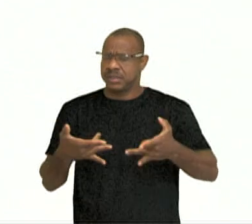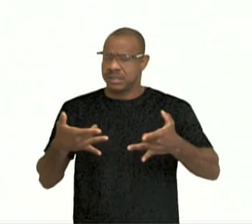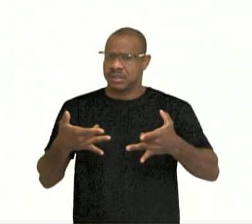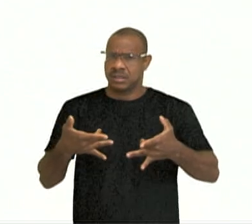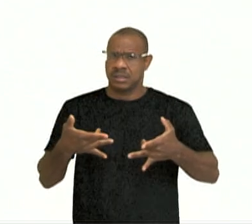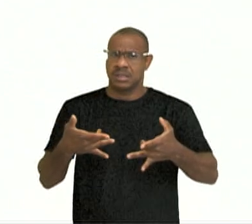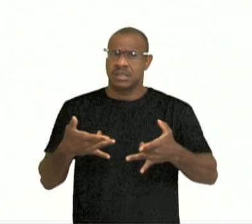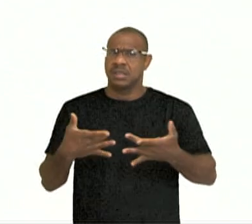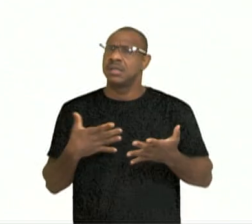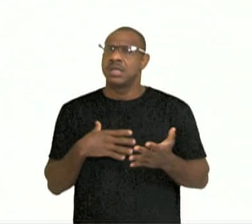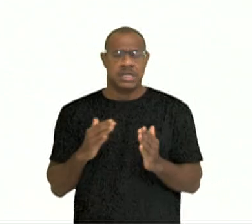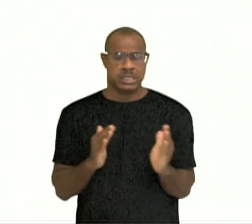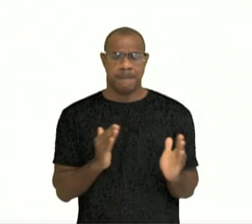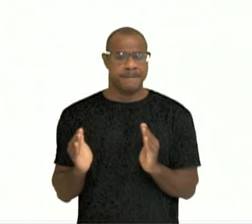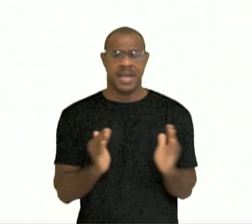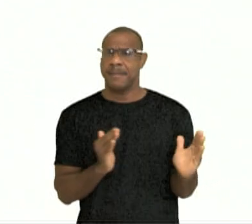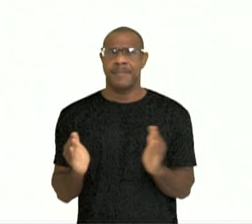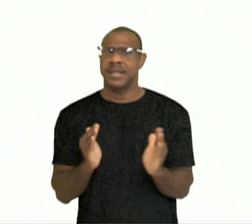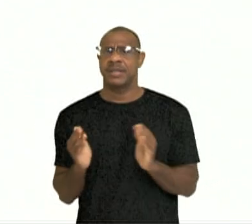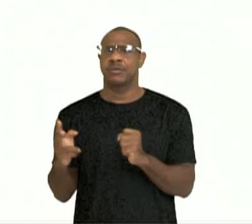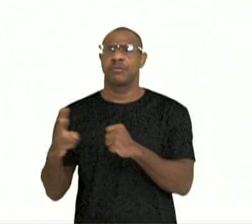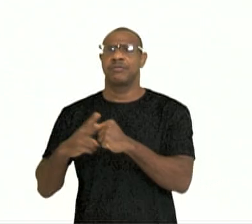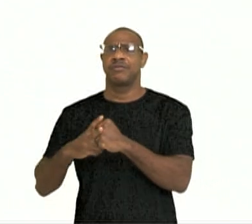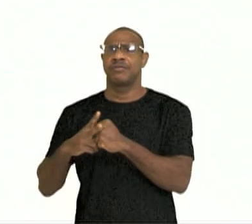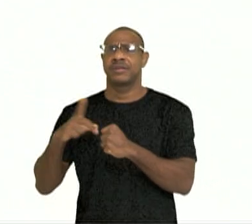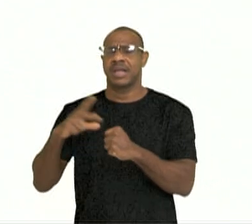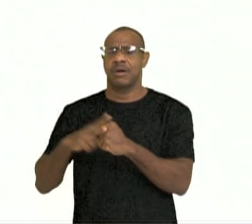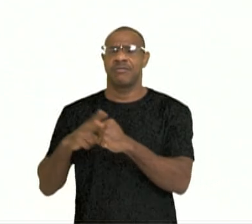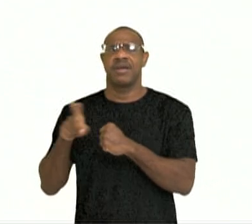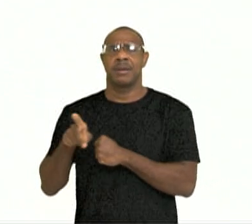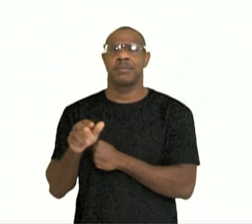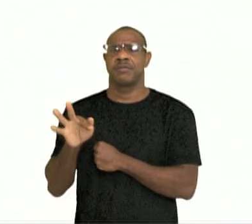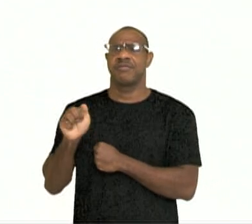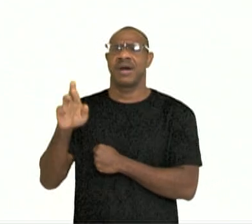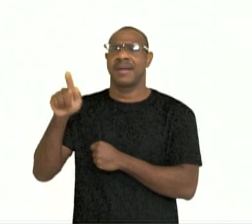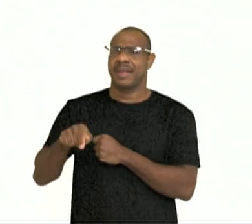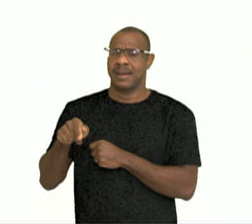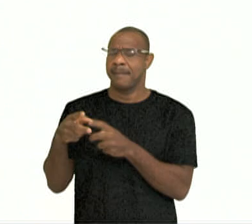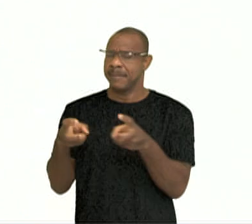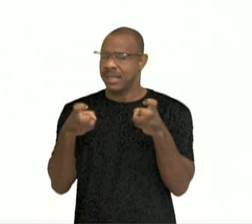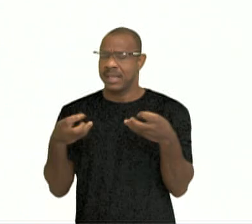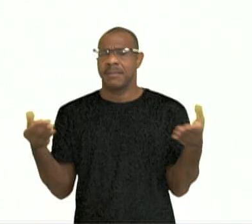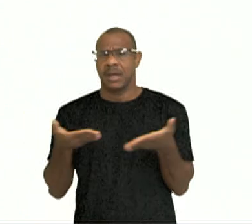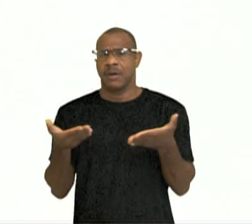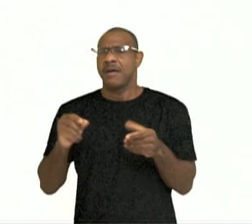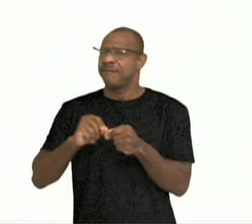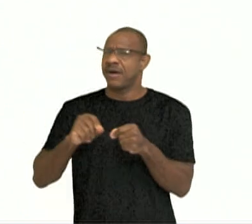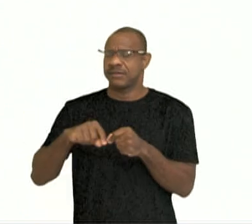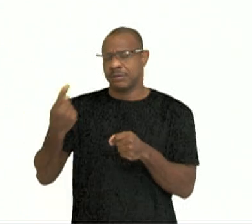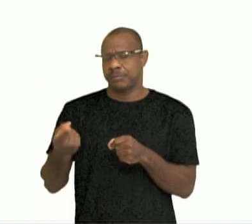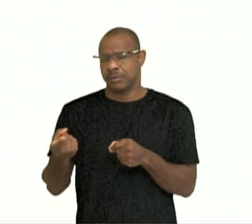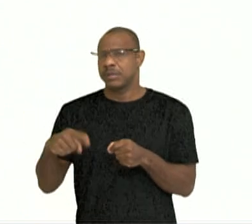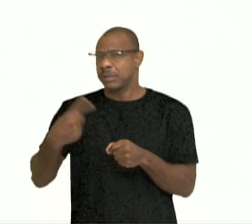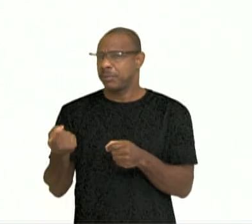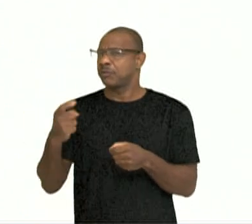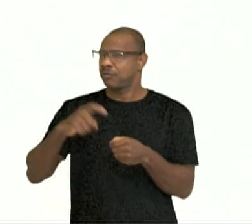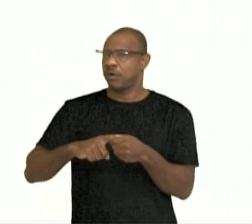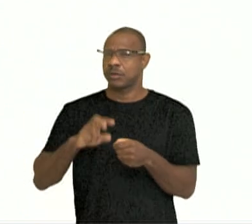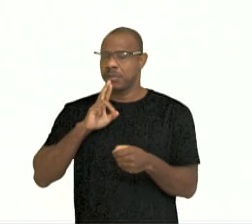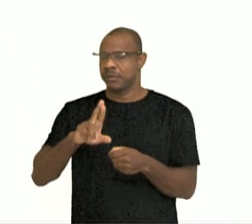tempo estará este verbo fará? Perceba aí. Faça que eu volto a seguir, conferir